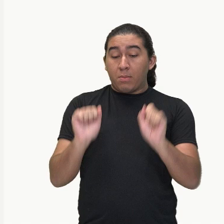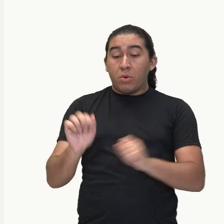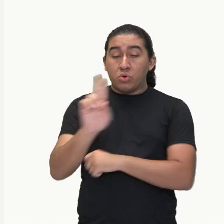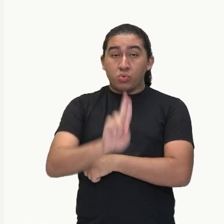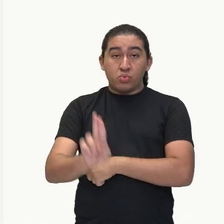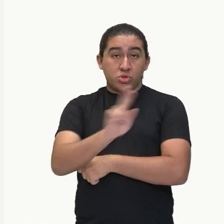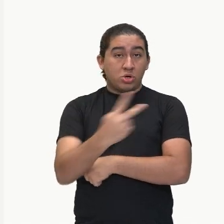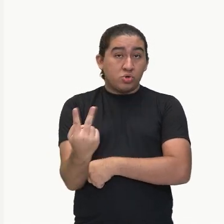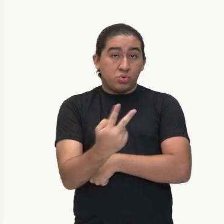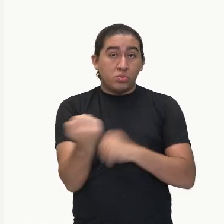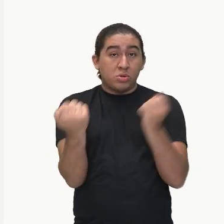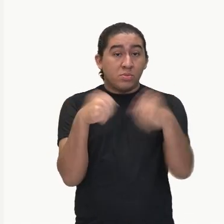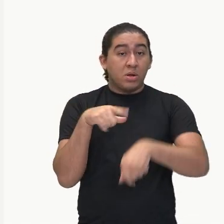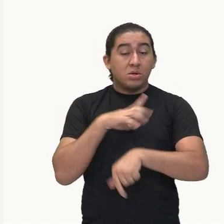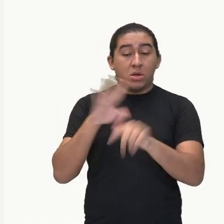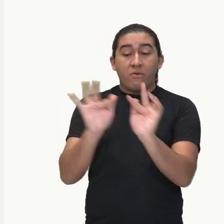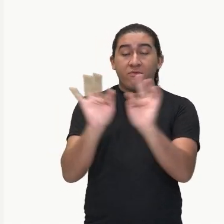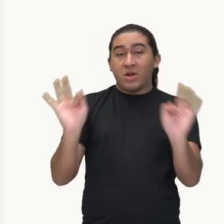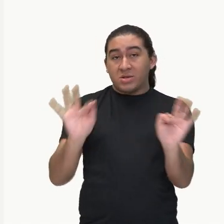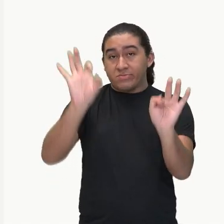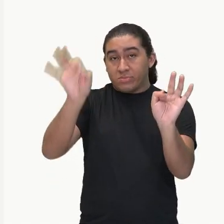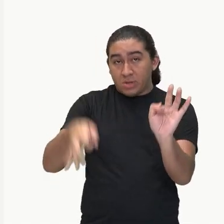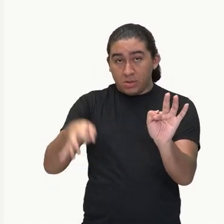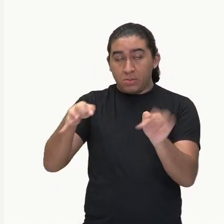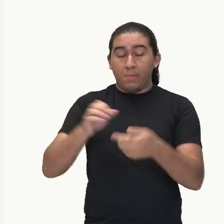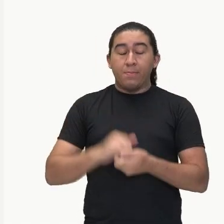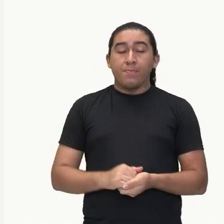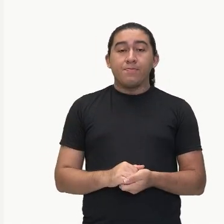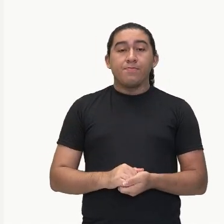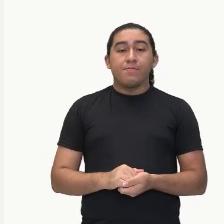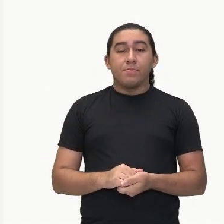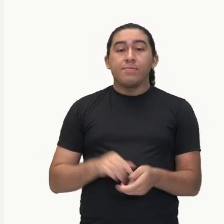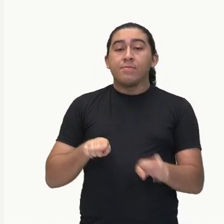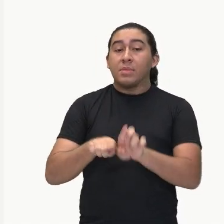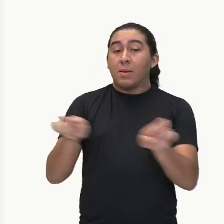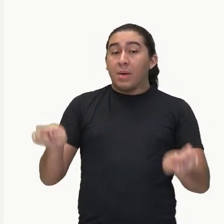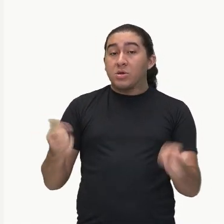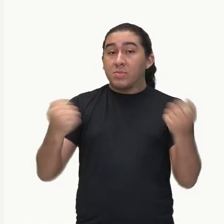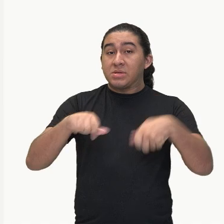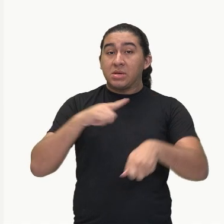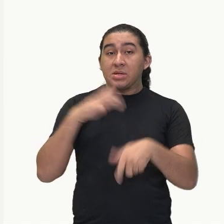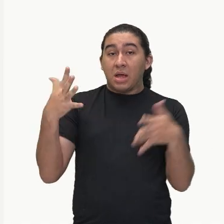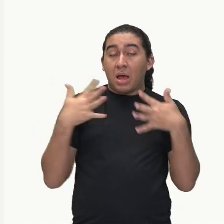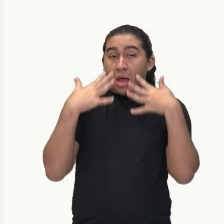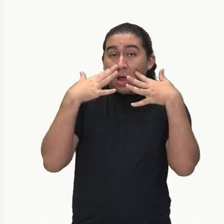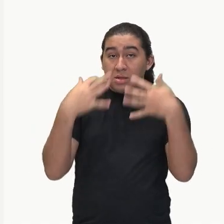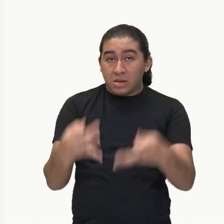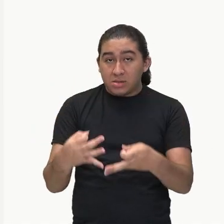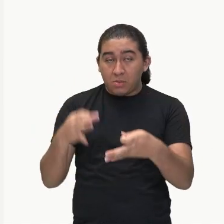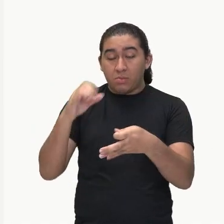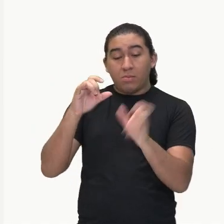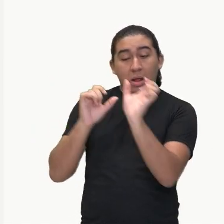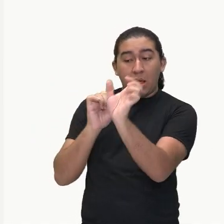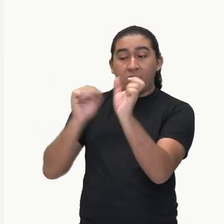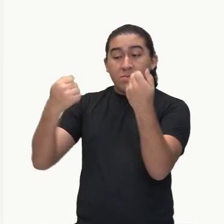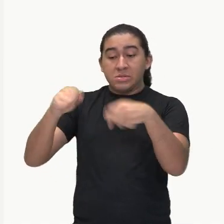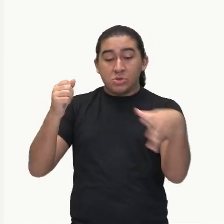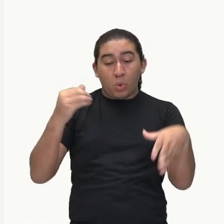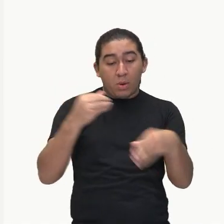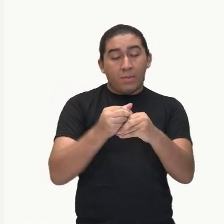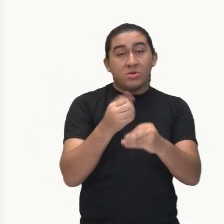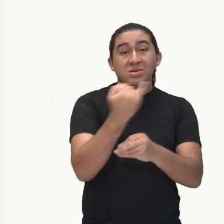duas formas que vão estar corretas, mas tem que ter essa especificação. Se não